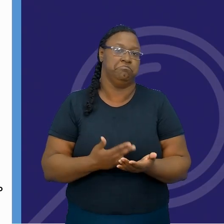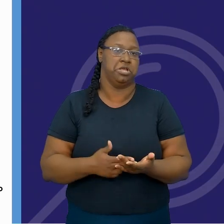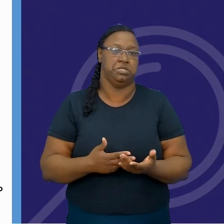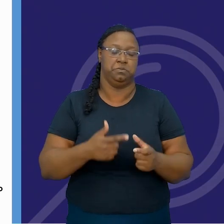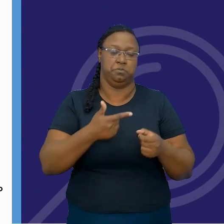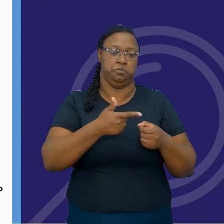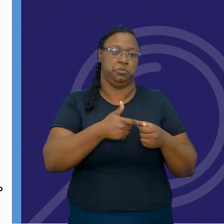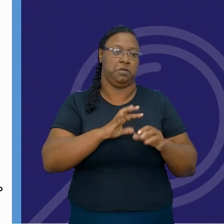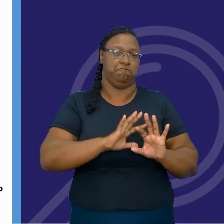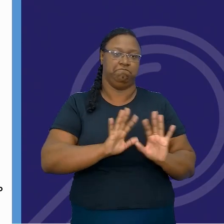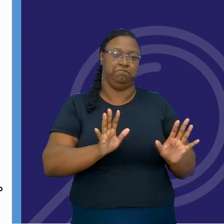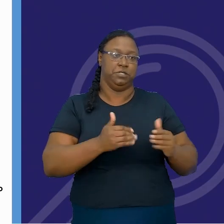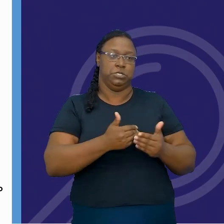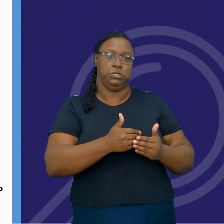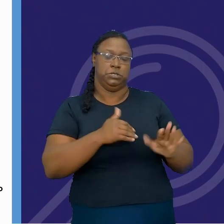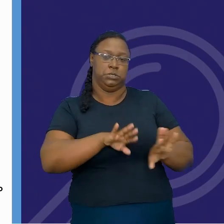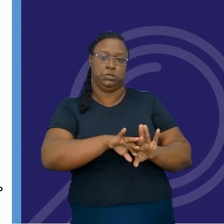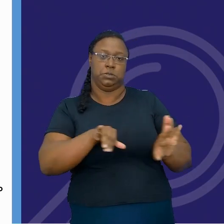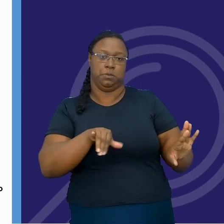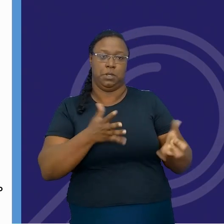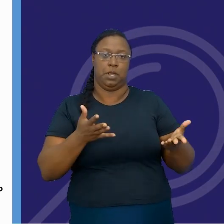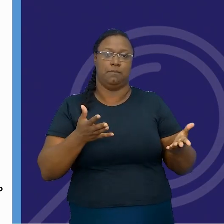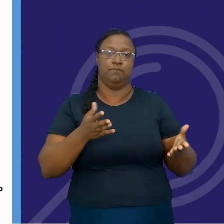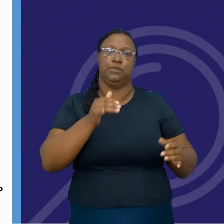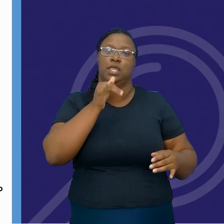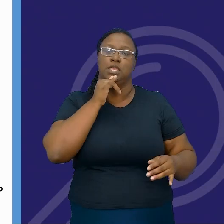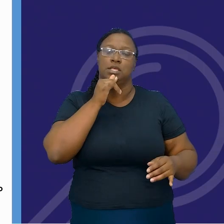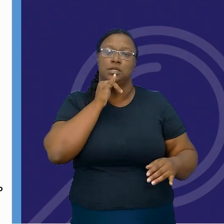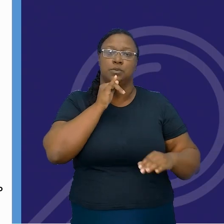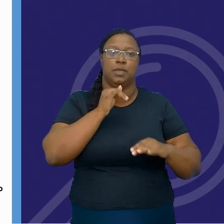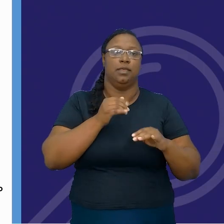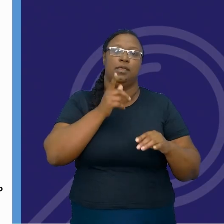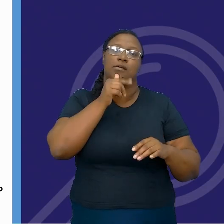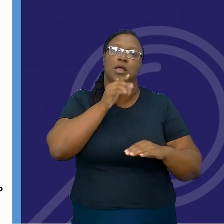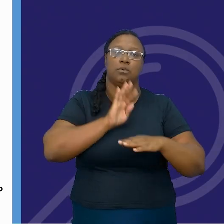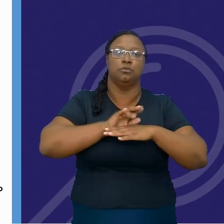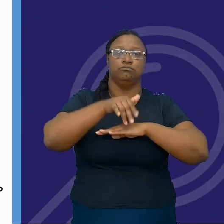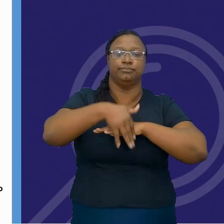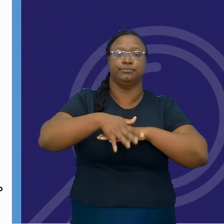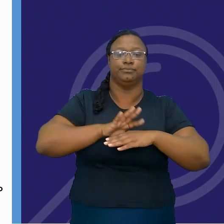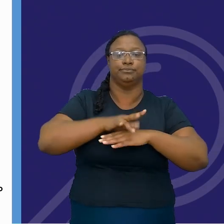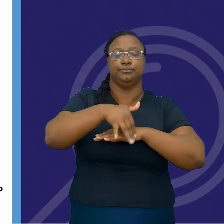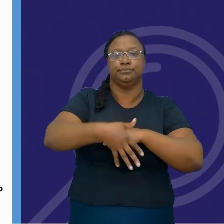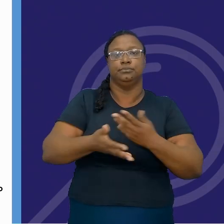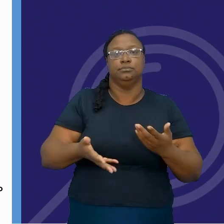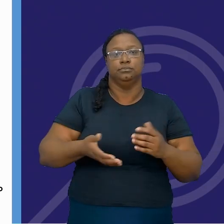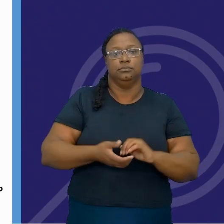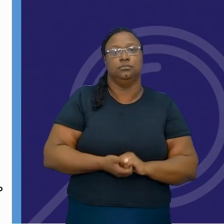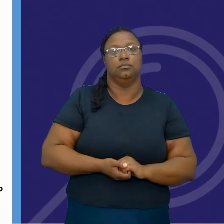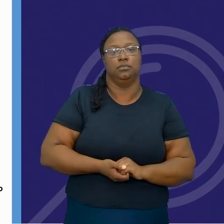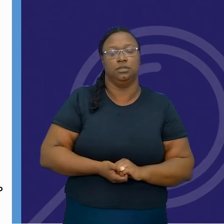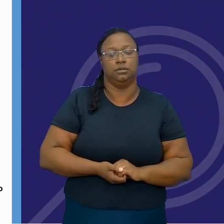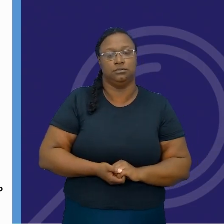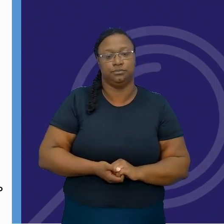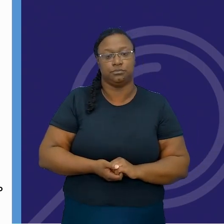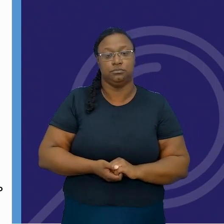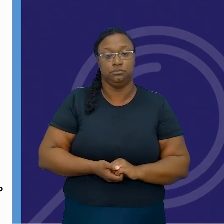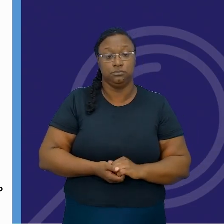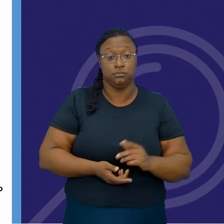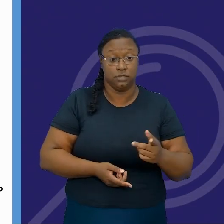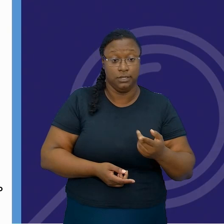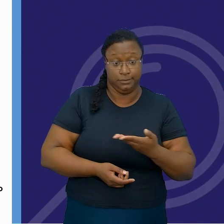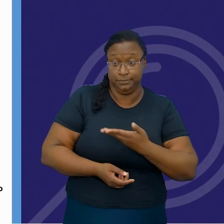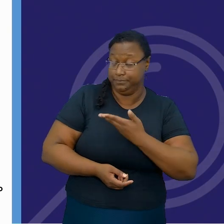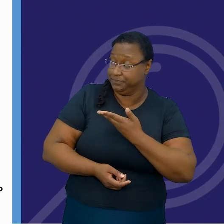na energia hidroelétrica, por exemplo. Então, esse cartograma, né, é um mapa que